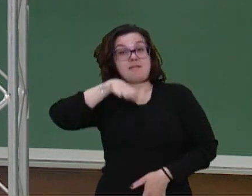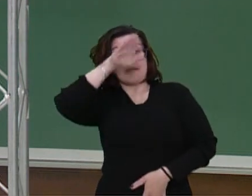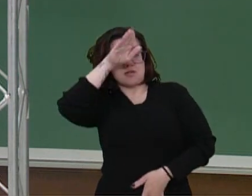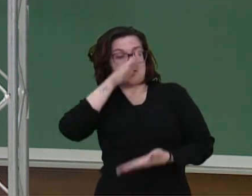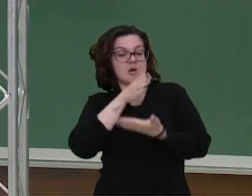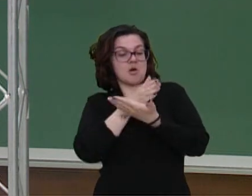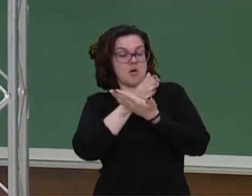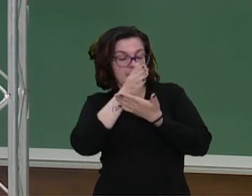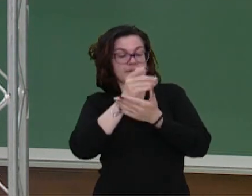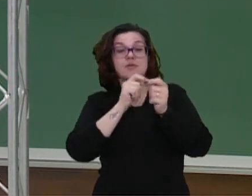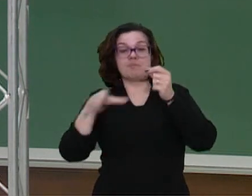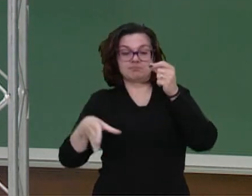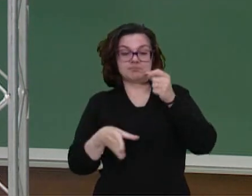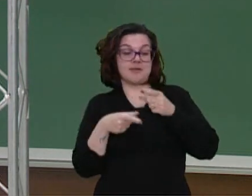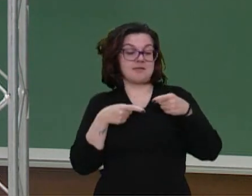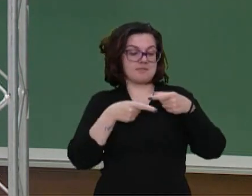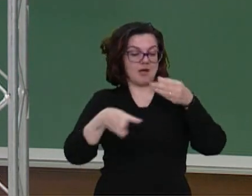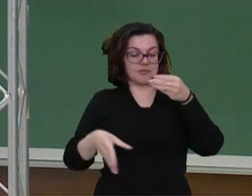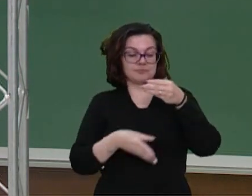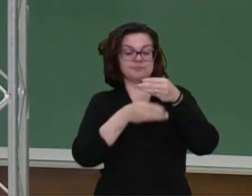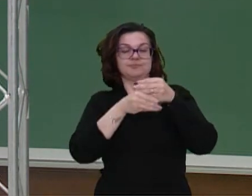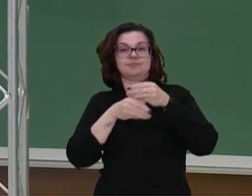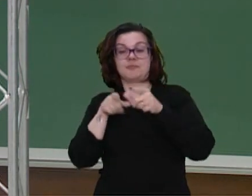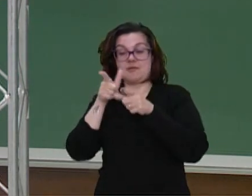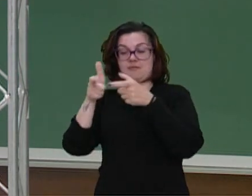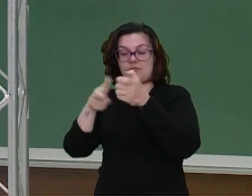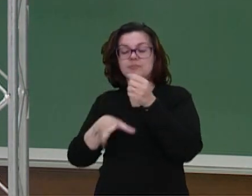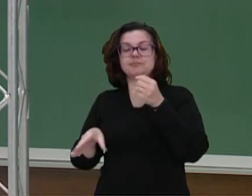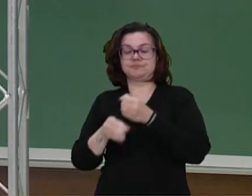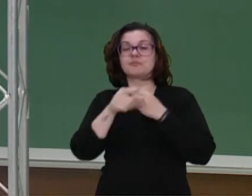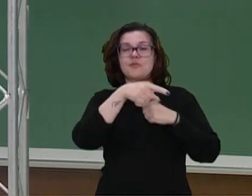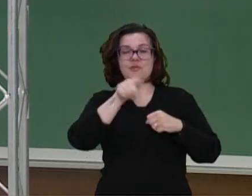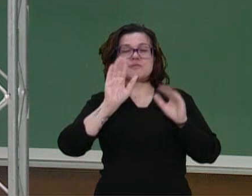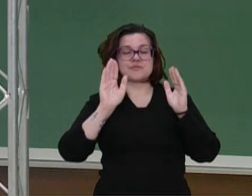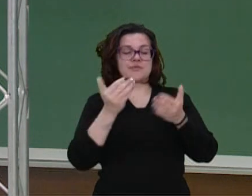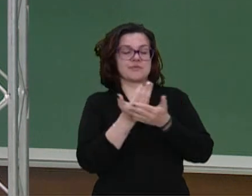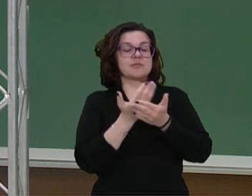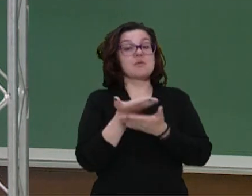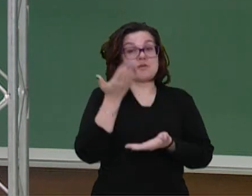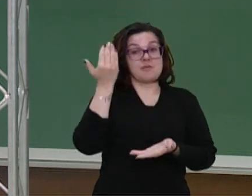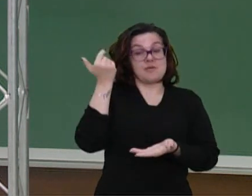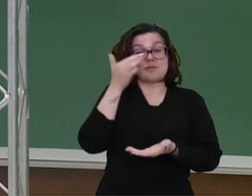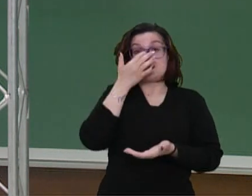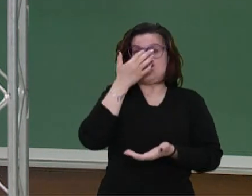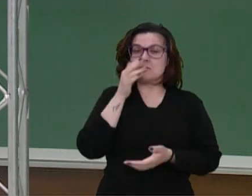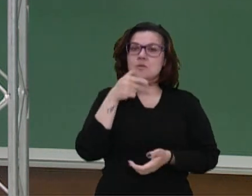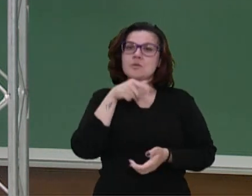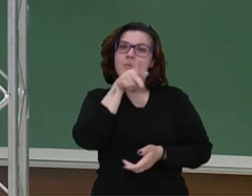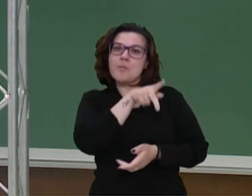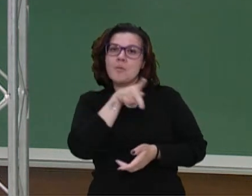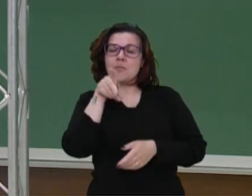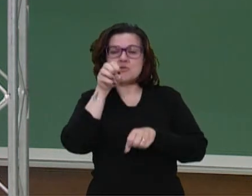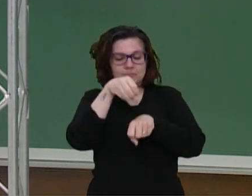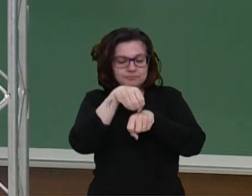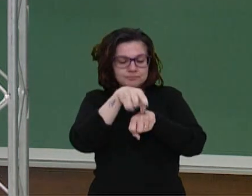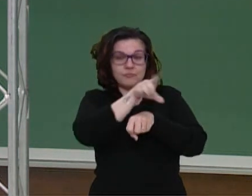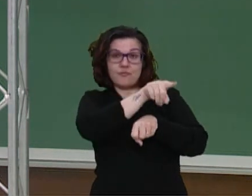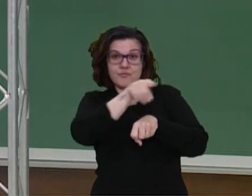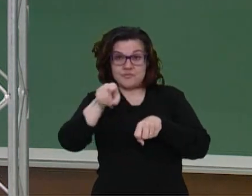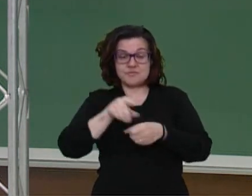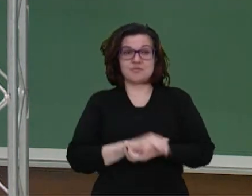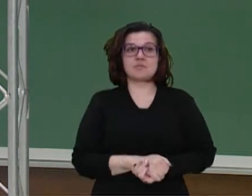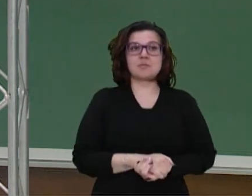algumas anexações. Vocês já estudaram isso bastante bem em aulas anteriores. O professor só recorda aqui o